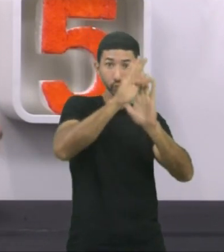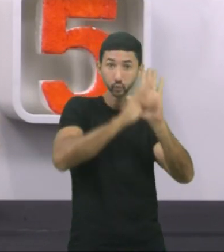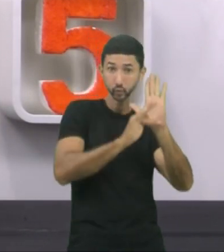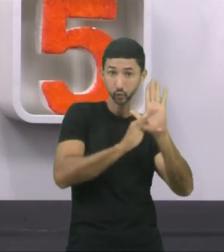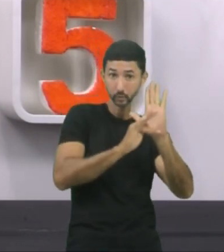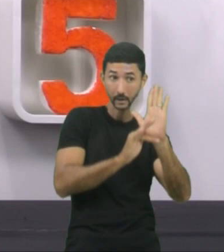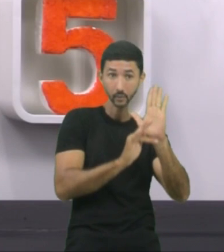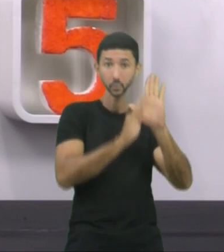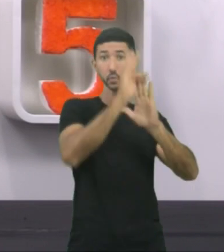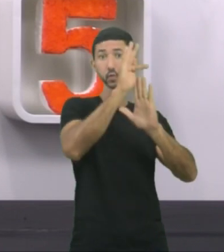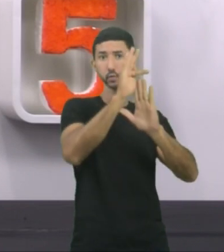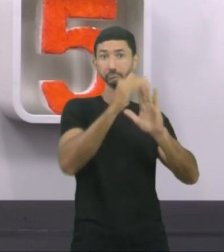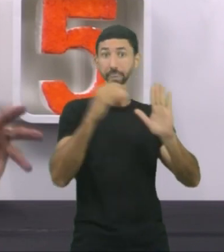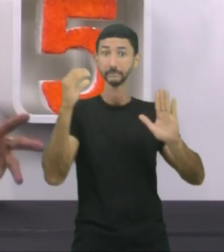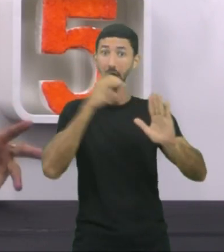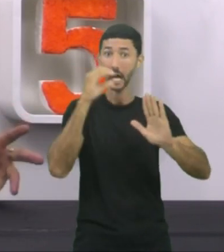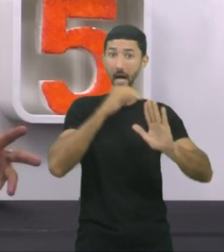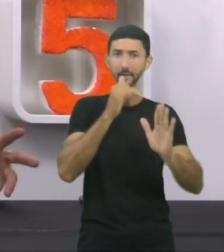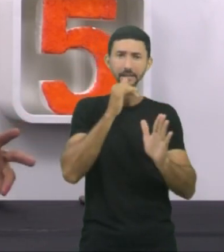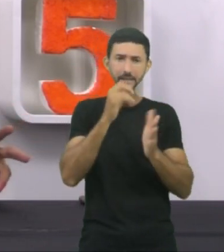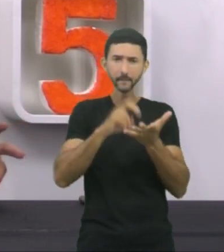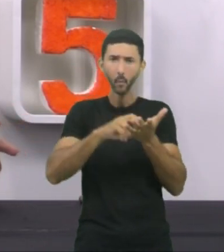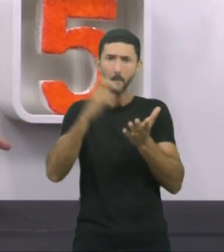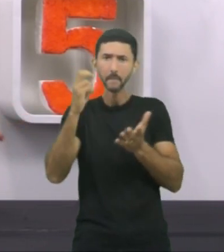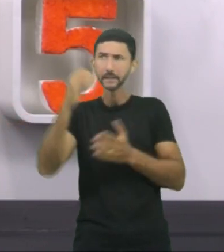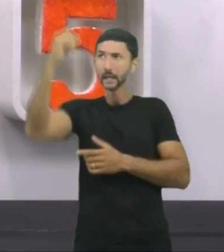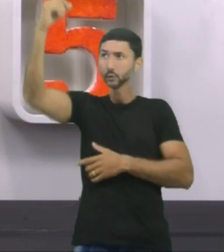às vezes é muito rápido. De manhã faz